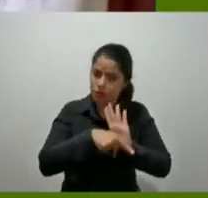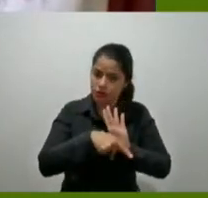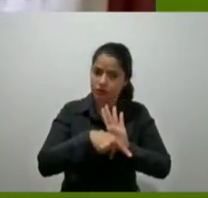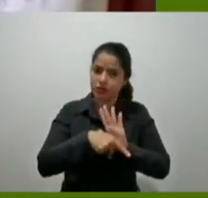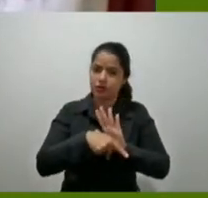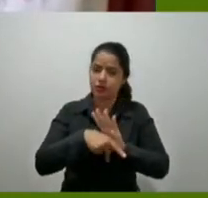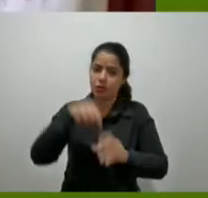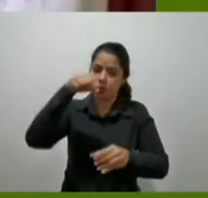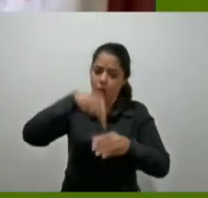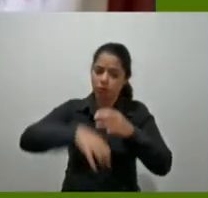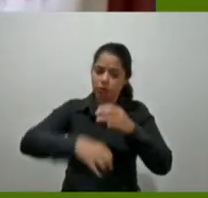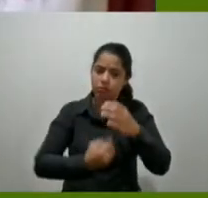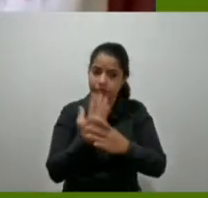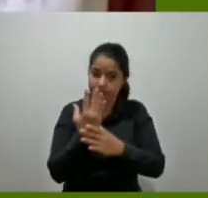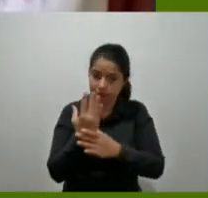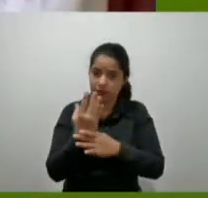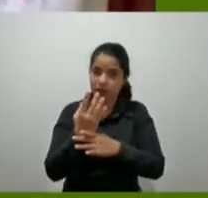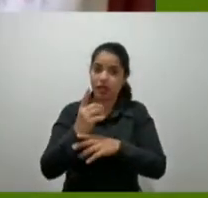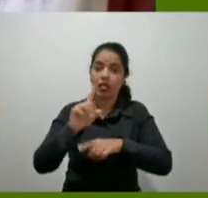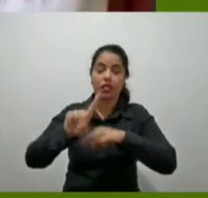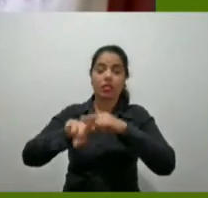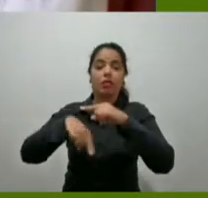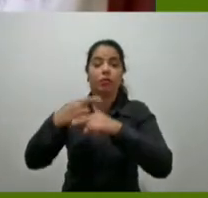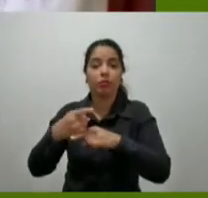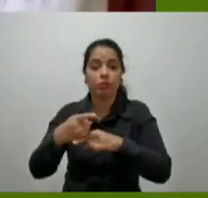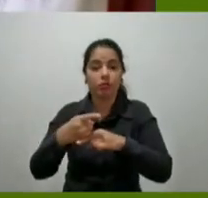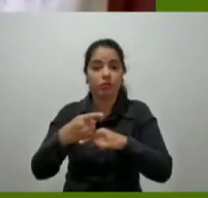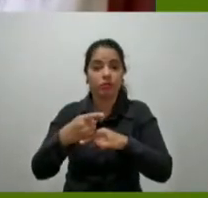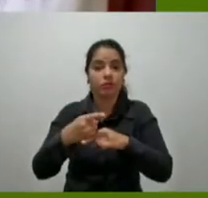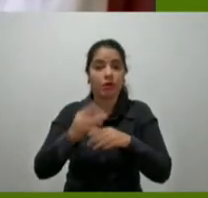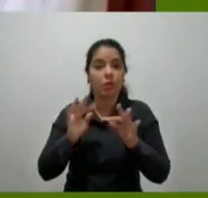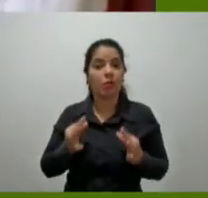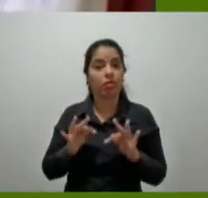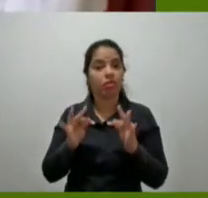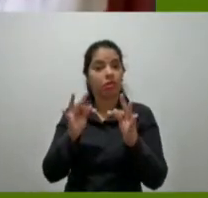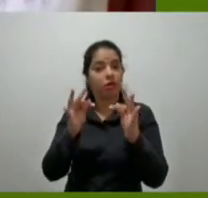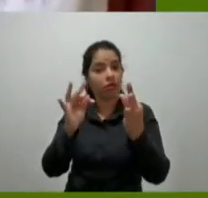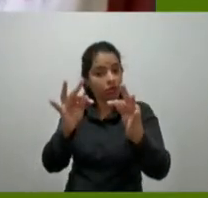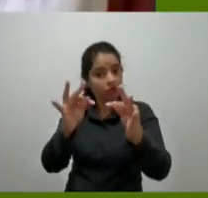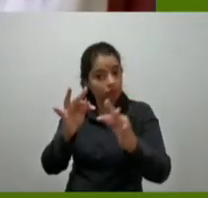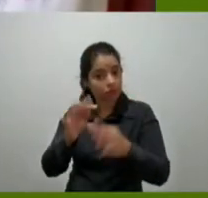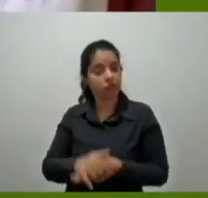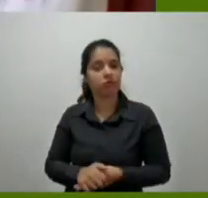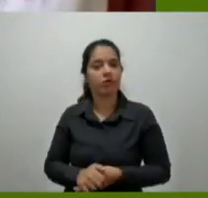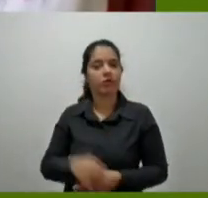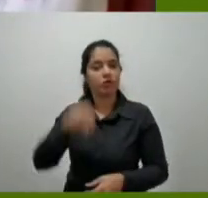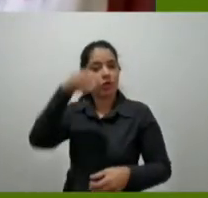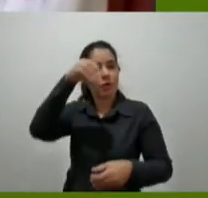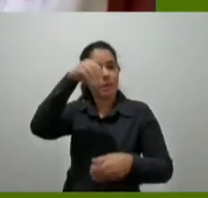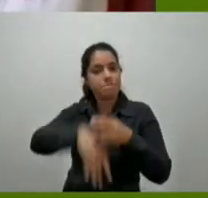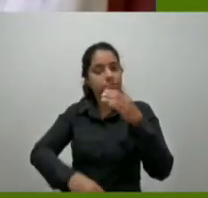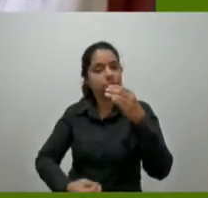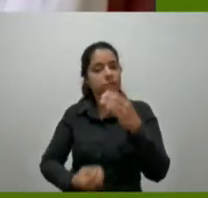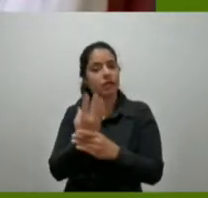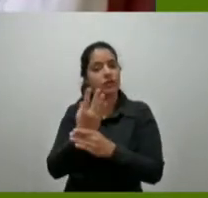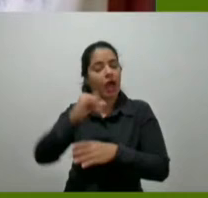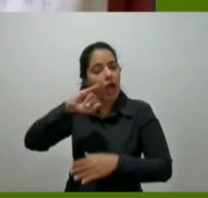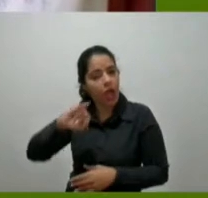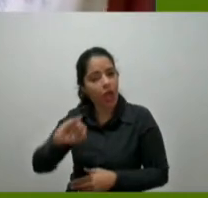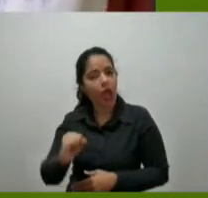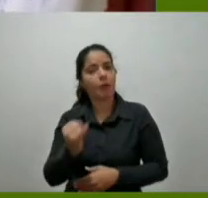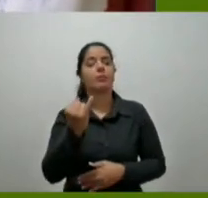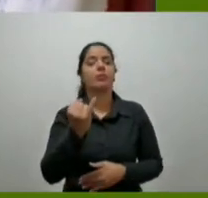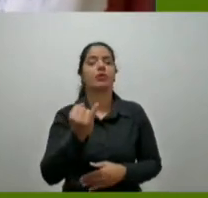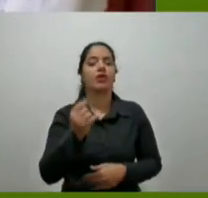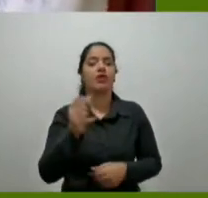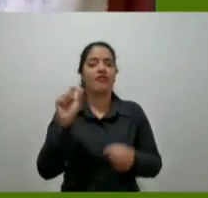estávamos adquirindo uma tecnologia que não existia, que era de plantar, recuperar, reconstruir um